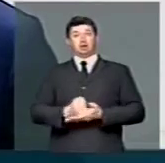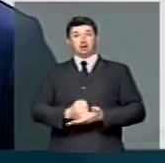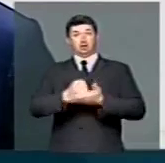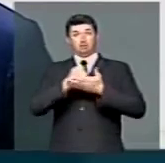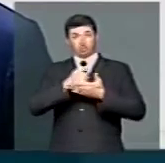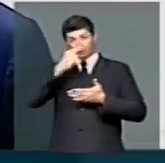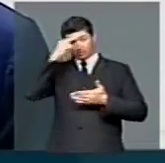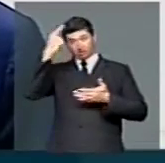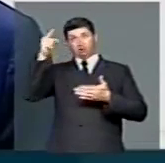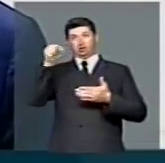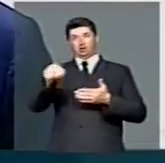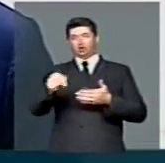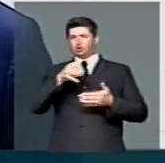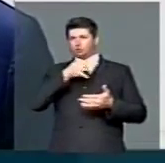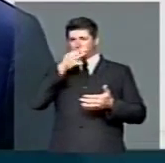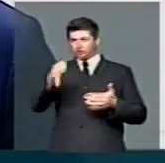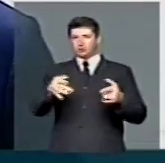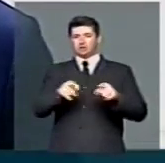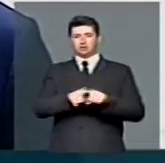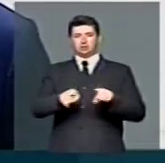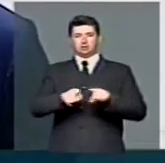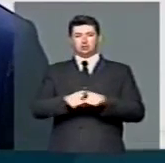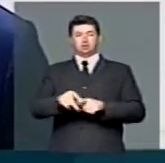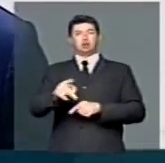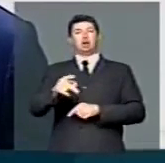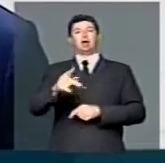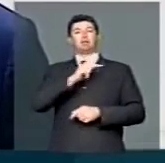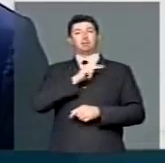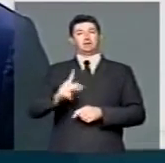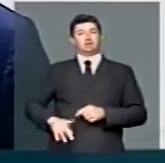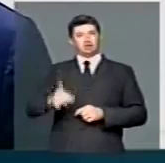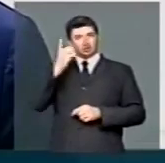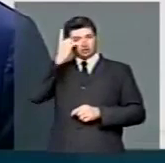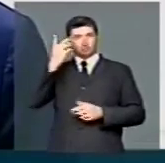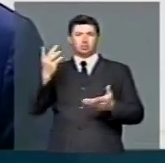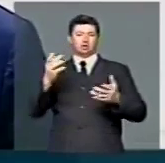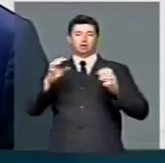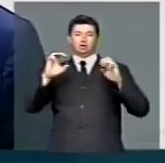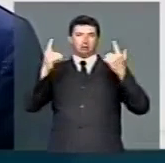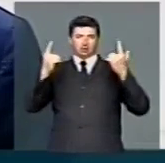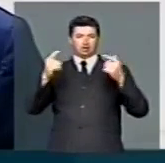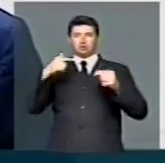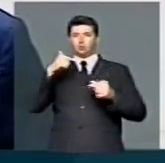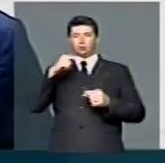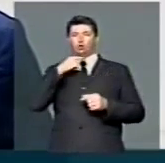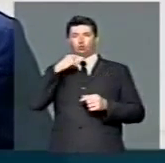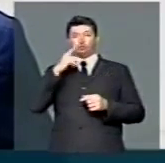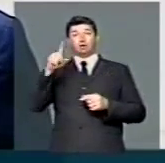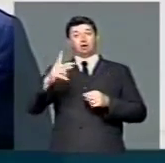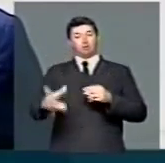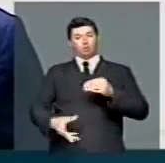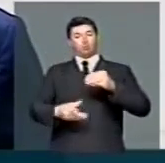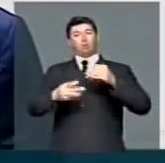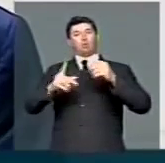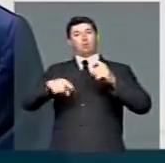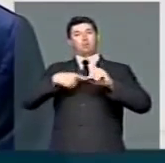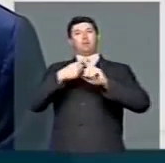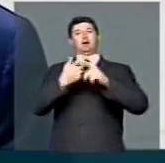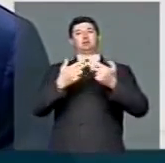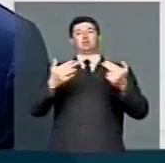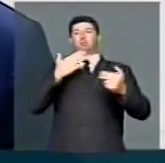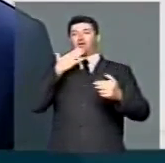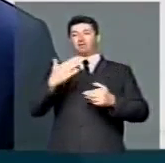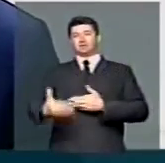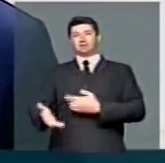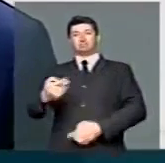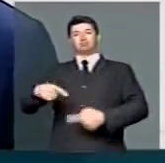apoiar essa ideia e sugeri-la à própria chefe da nação, não há dúvida que seria um acréscimo para permitir às